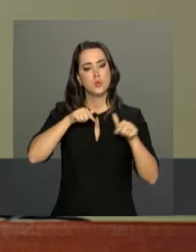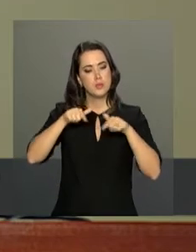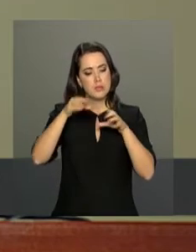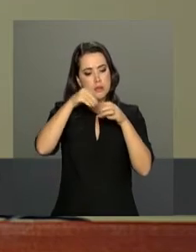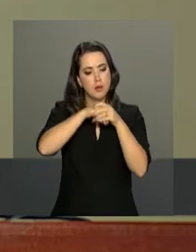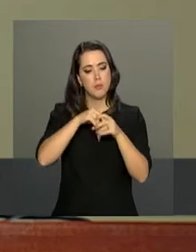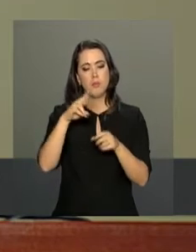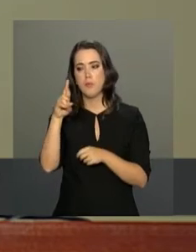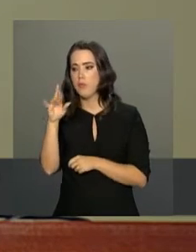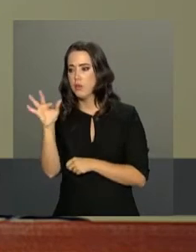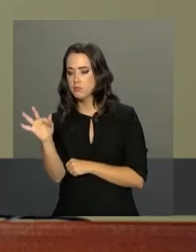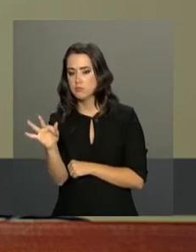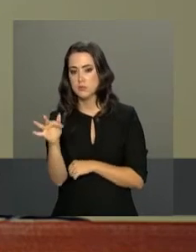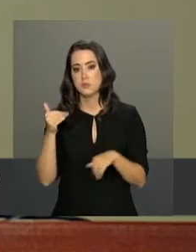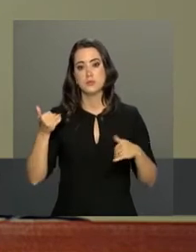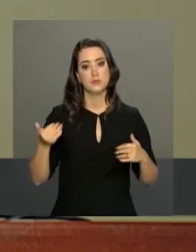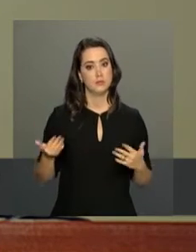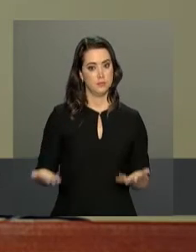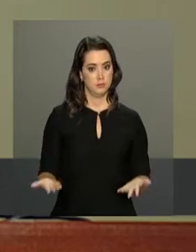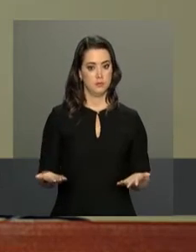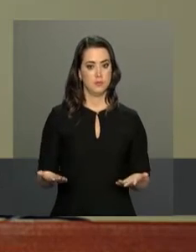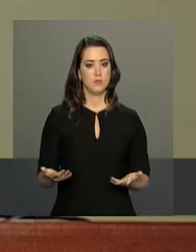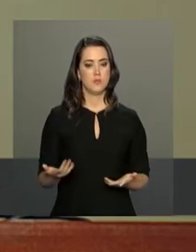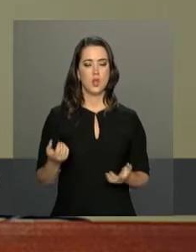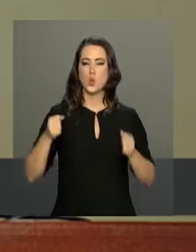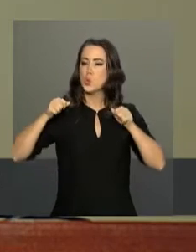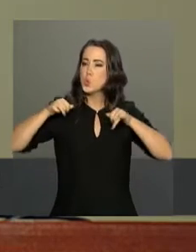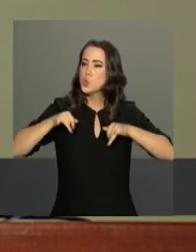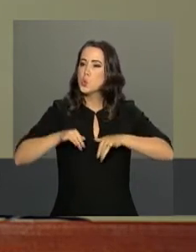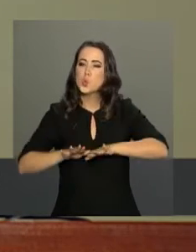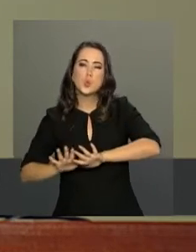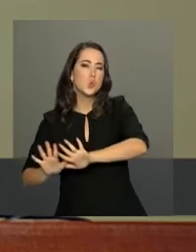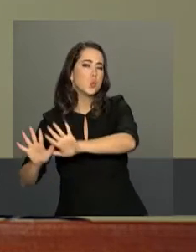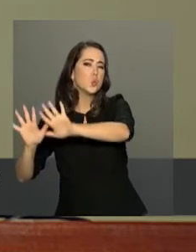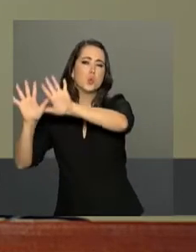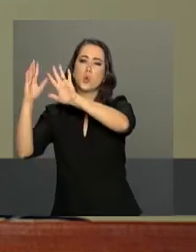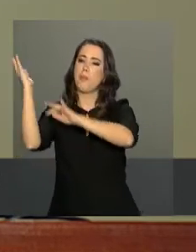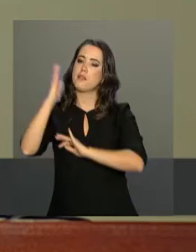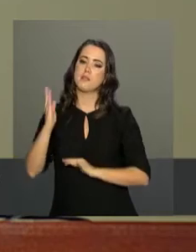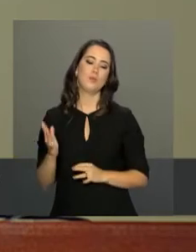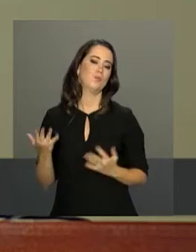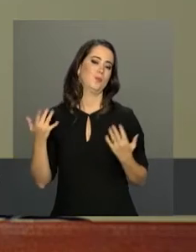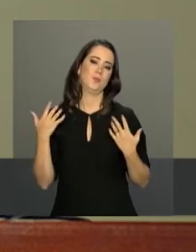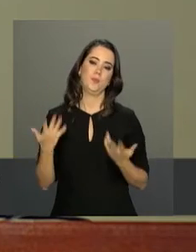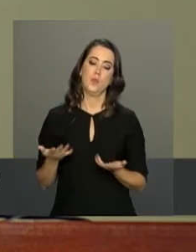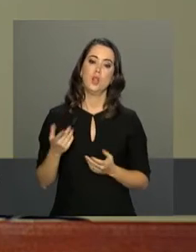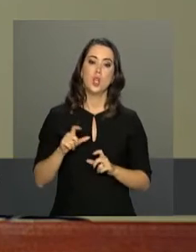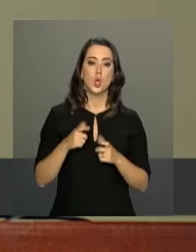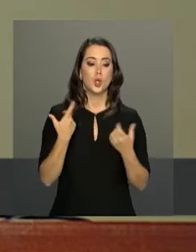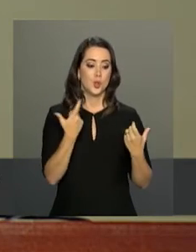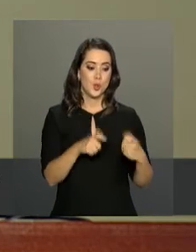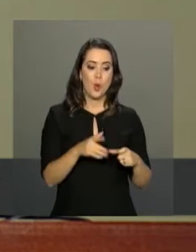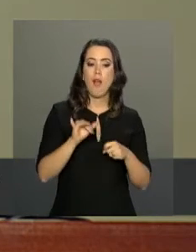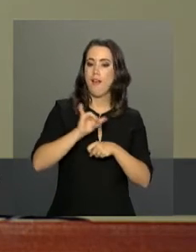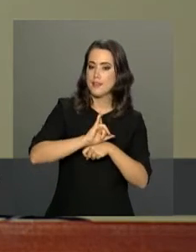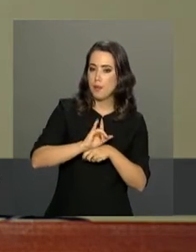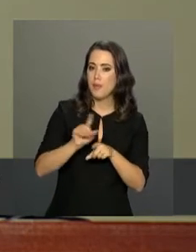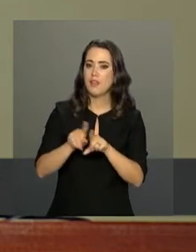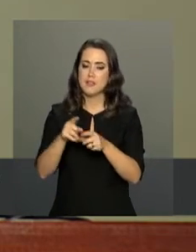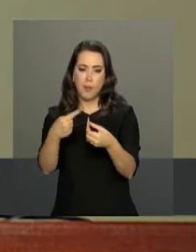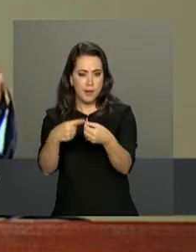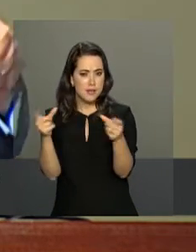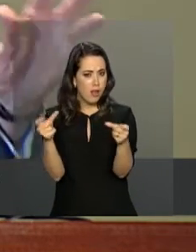não é a espalhados por todo o nosso vasto território nos grandes centros e no interior